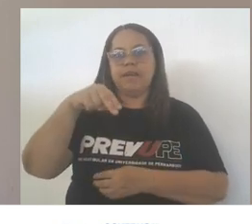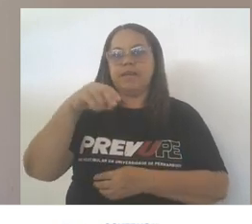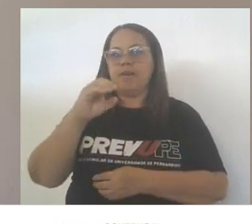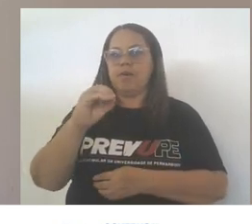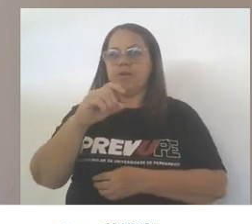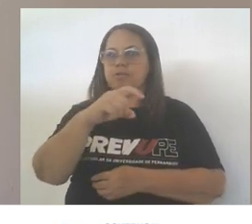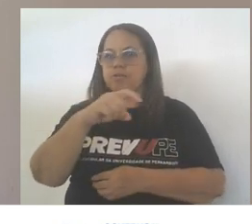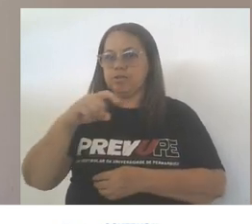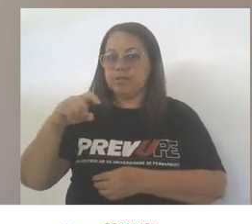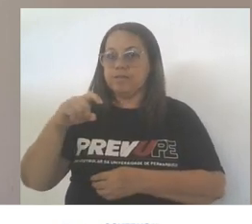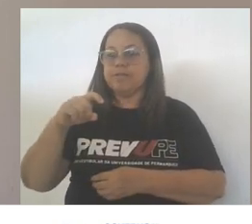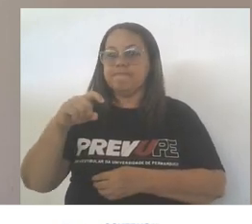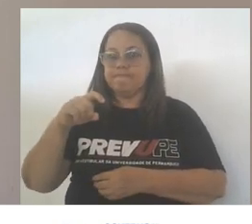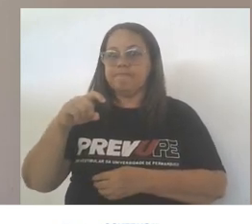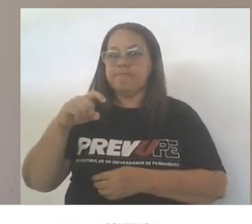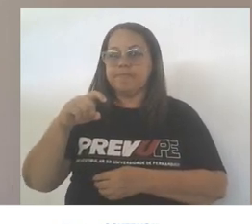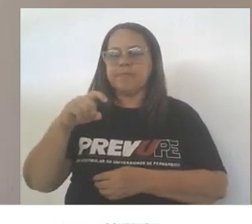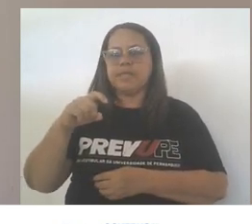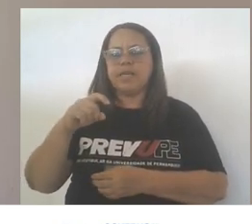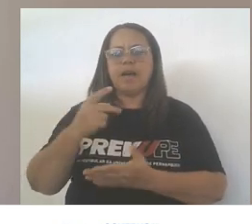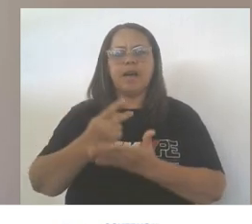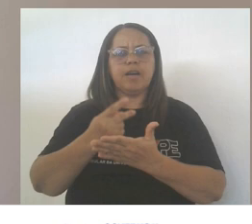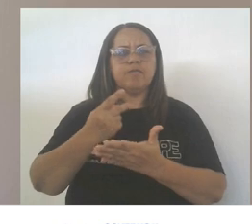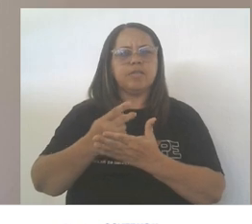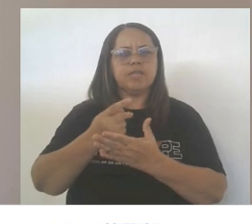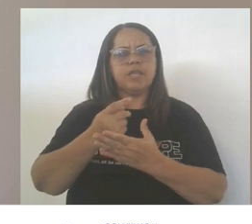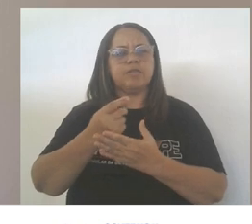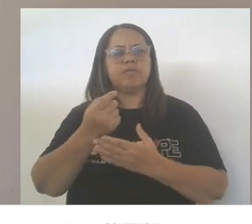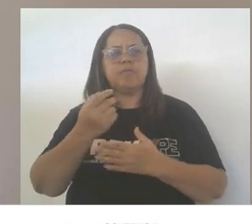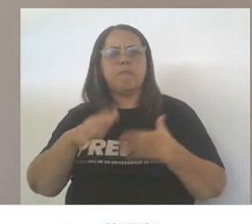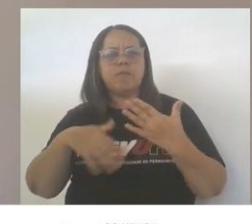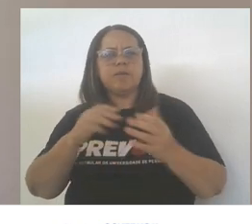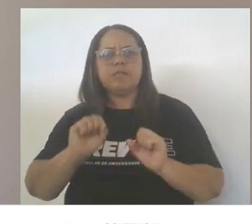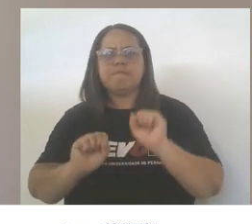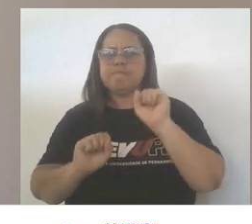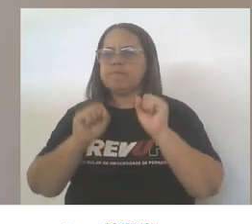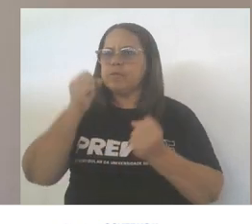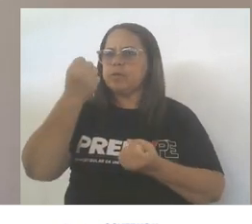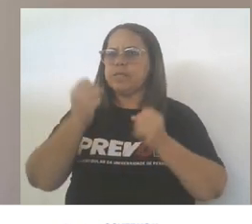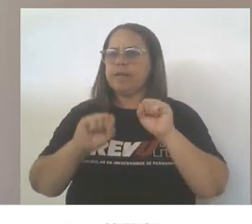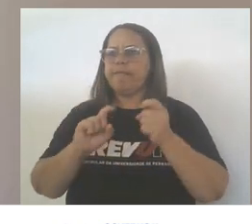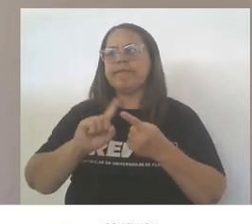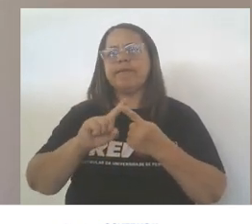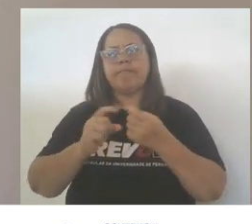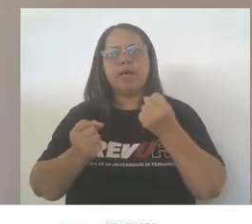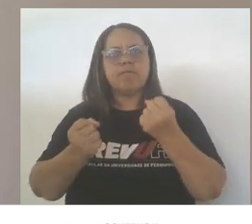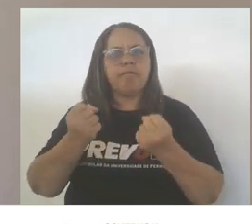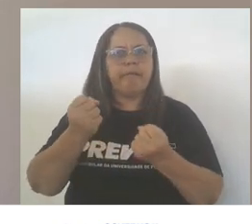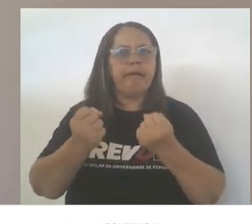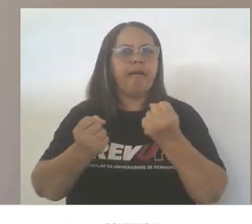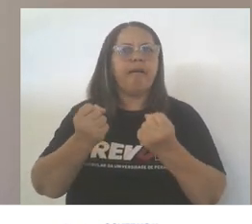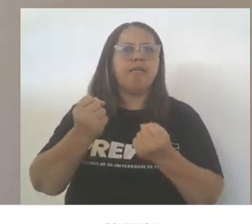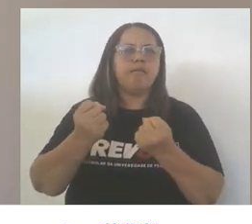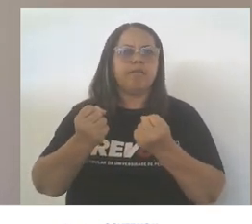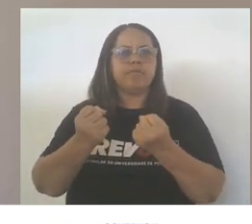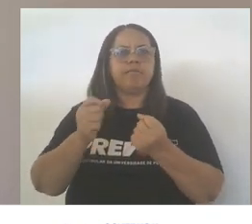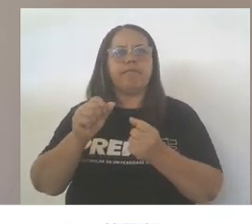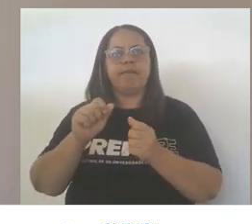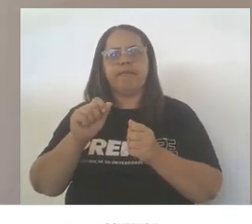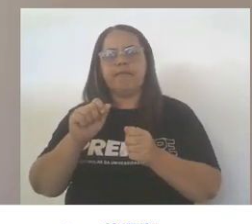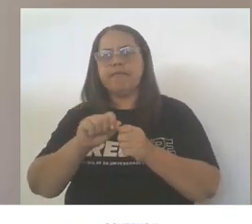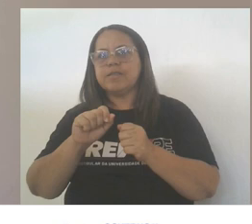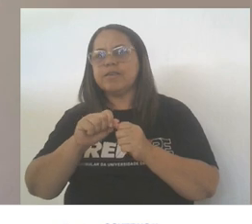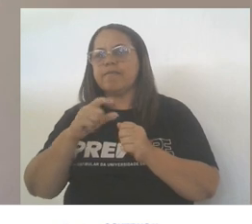nitrogênio, NOx, emitidos por processos industriais e veículos, que contribuem para a formação da chuva ácida